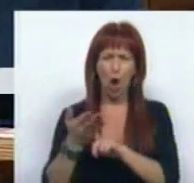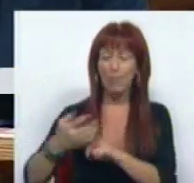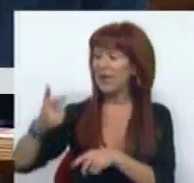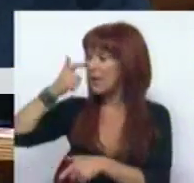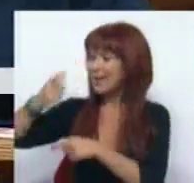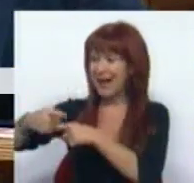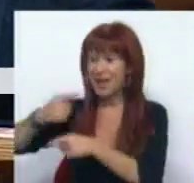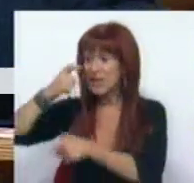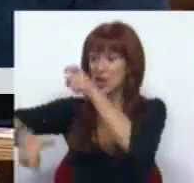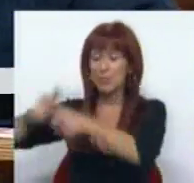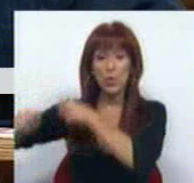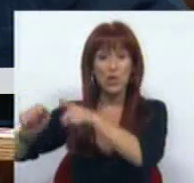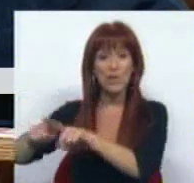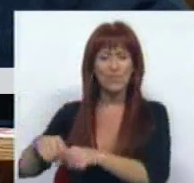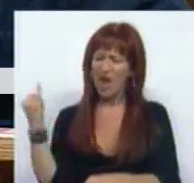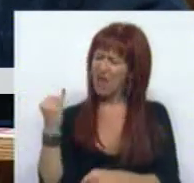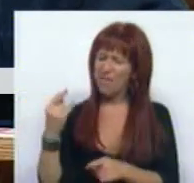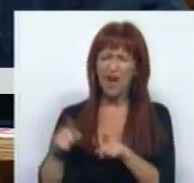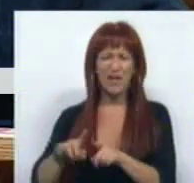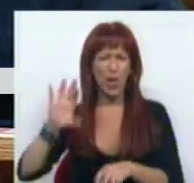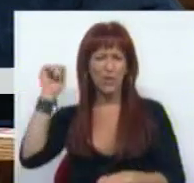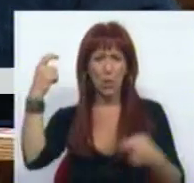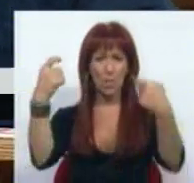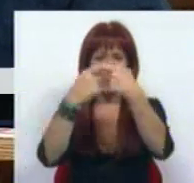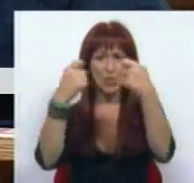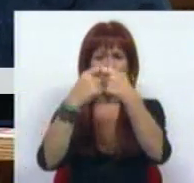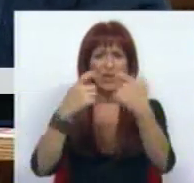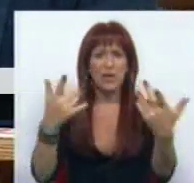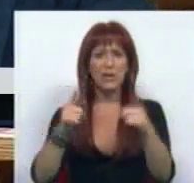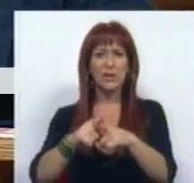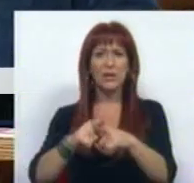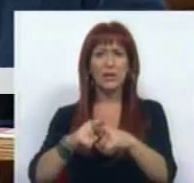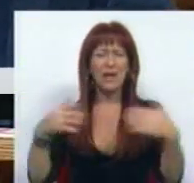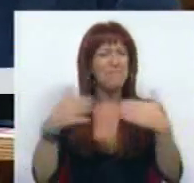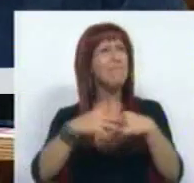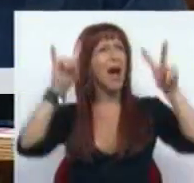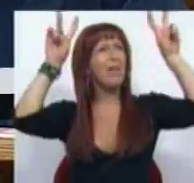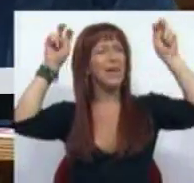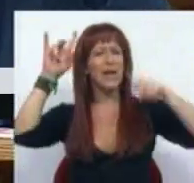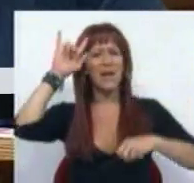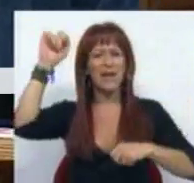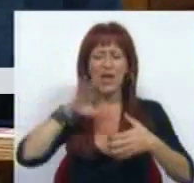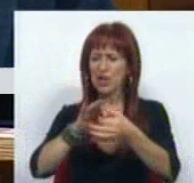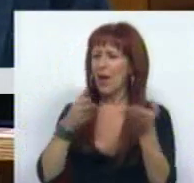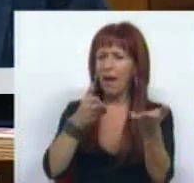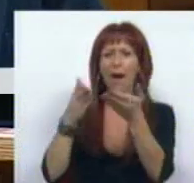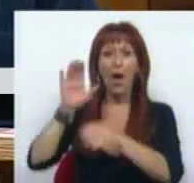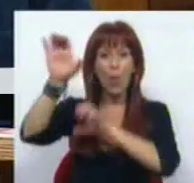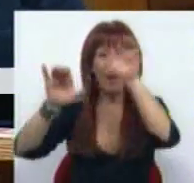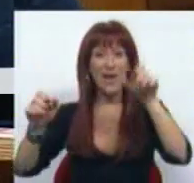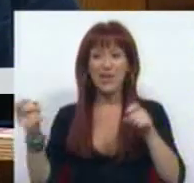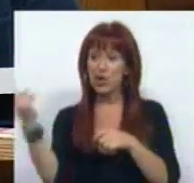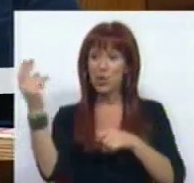povo. A farsa que teve lugar em Bruxelas mata a ideia da solidariedade entre os países